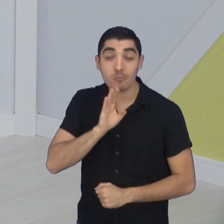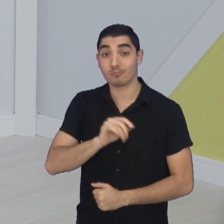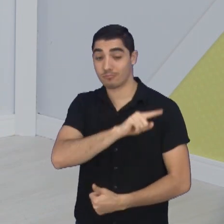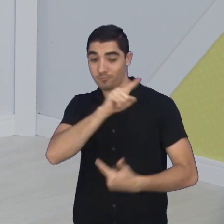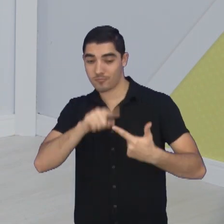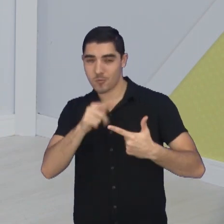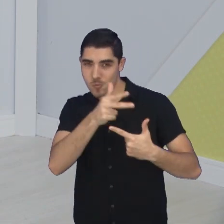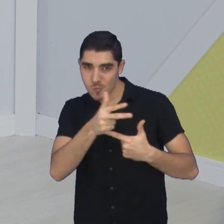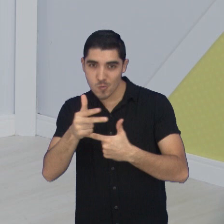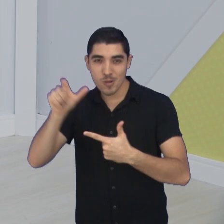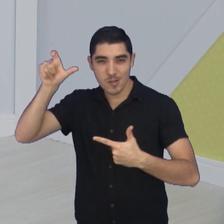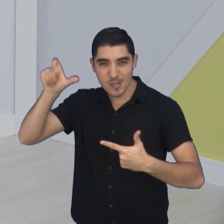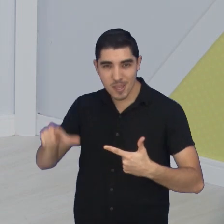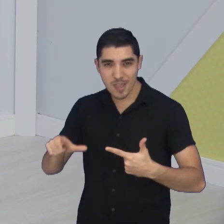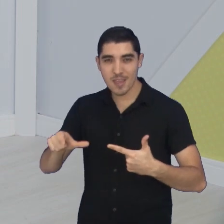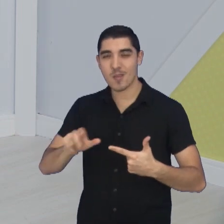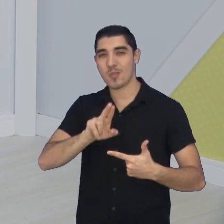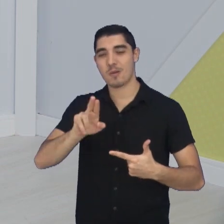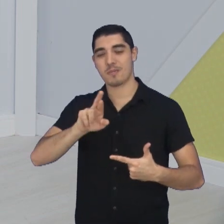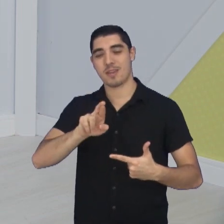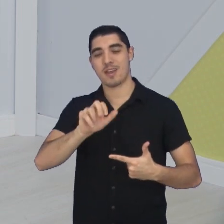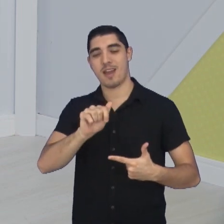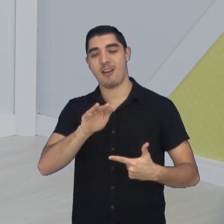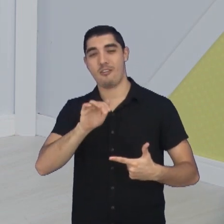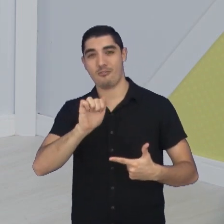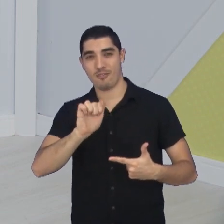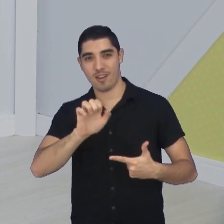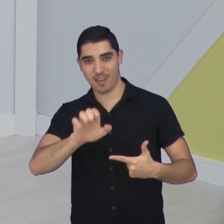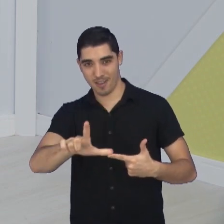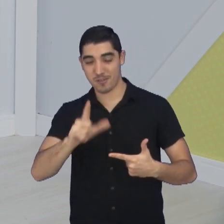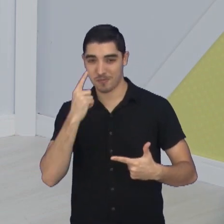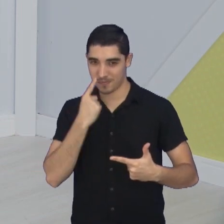imagens são do multi-homem Rafa Santos. Solta, Matheus.